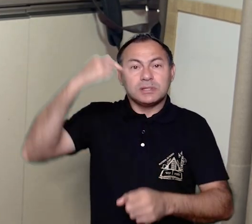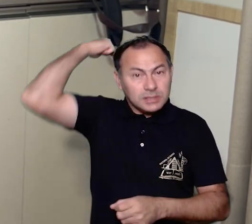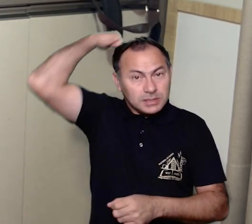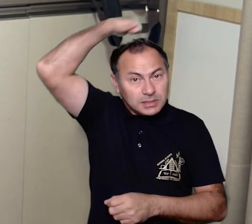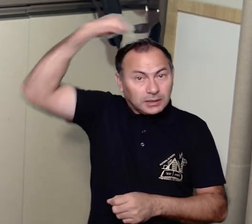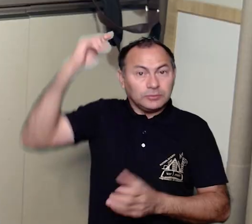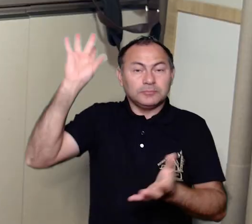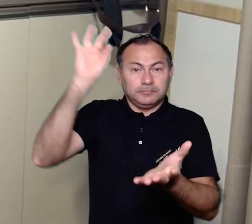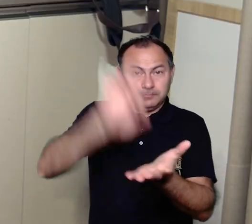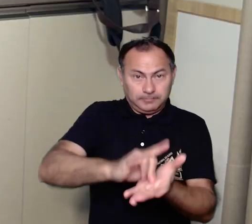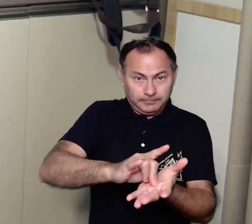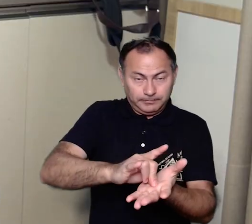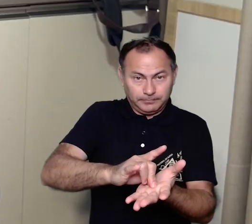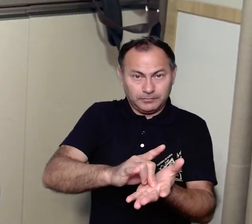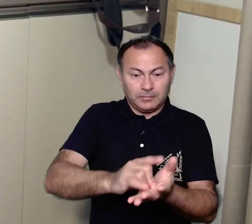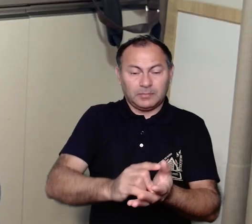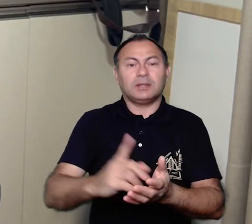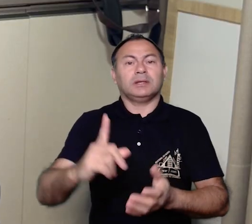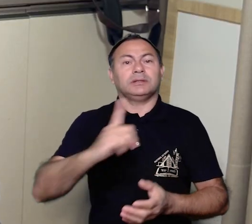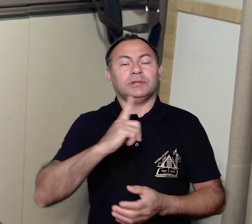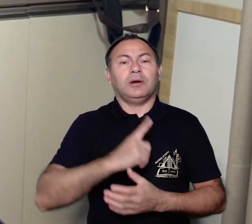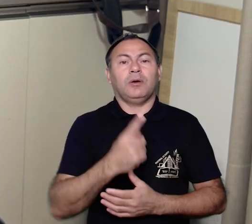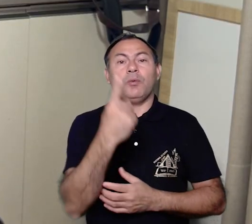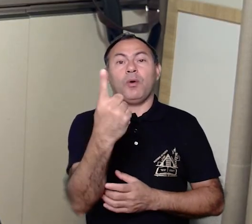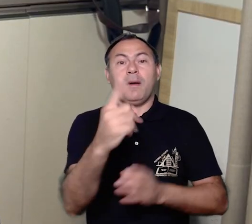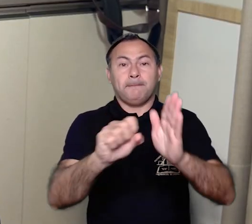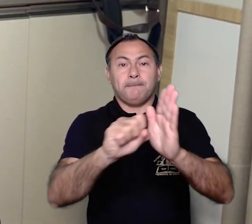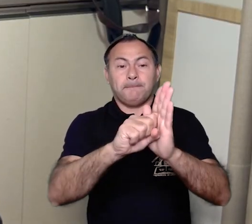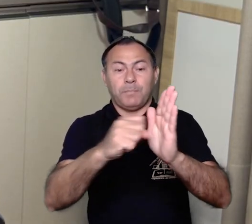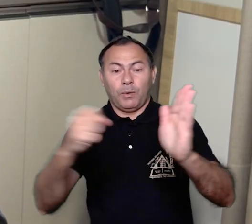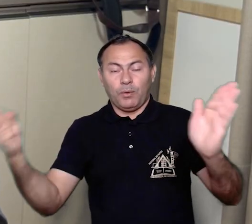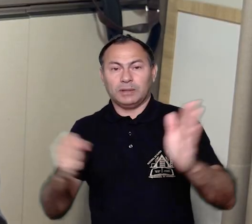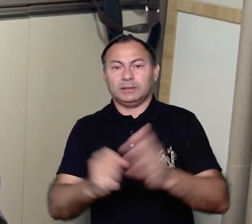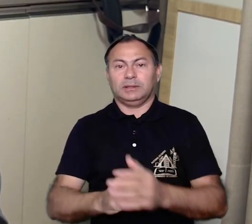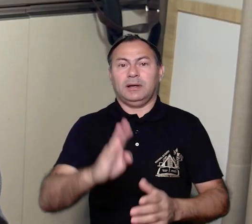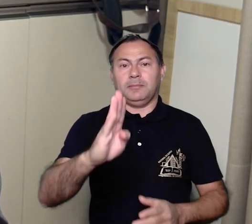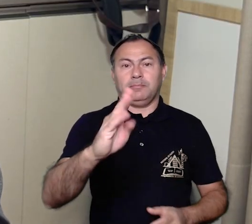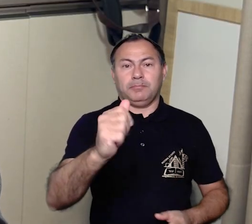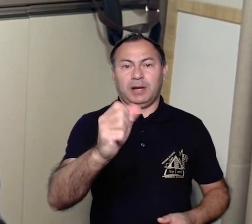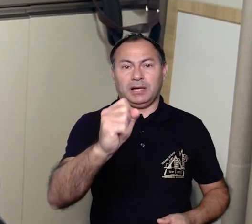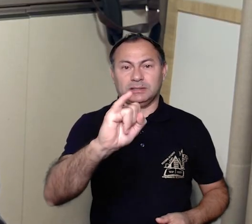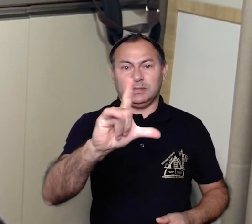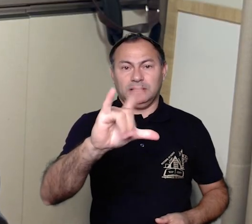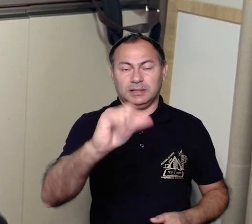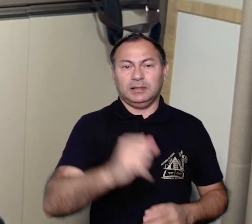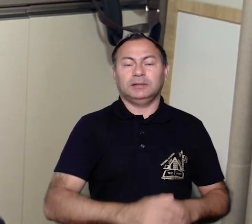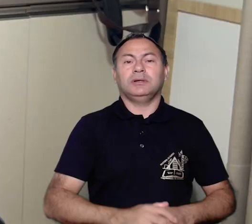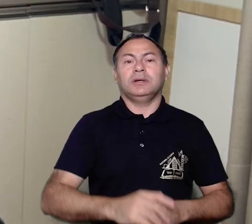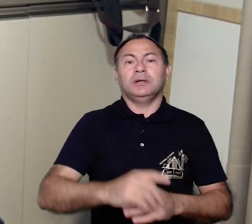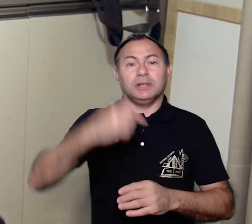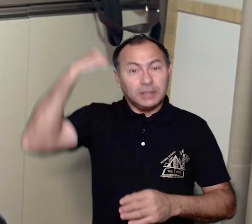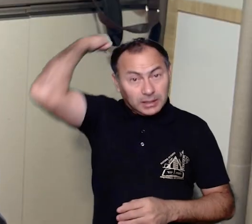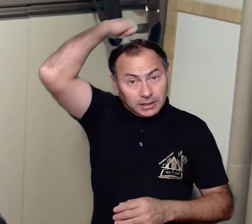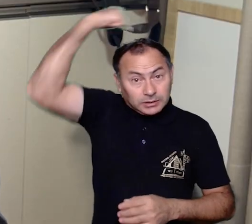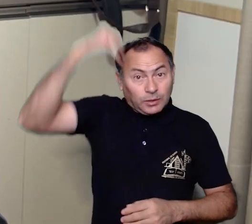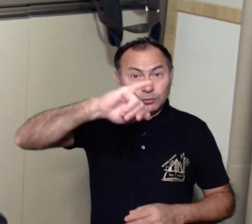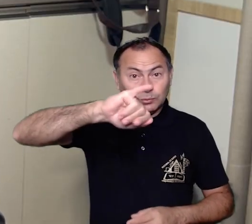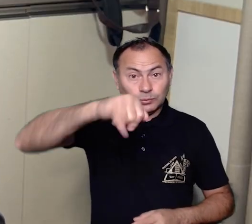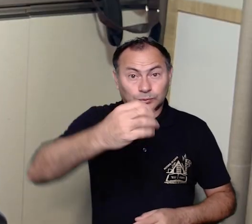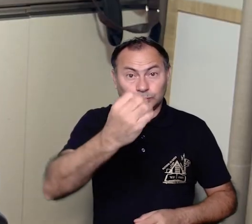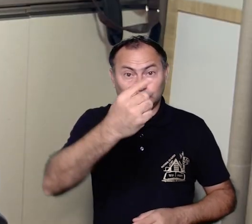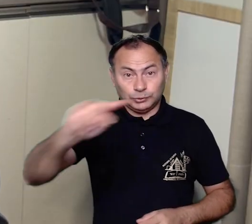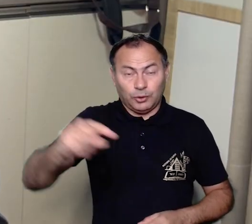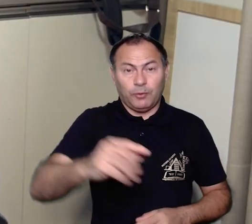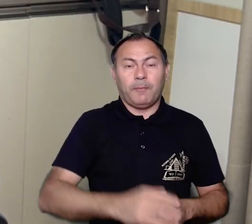Santo. Originalmente, havia apenas uma porta na Basílica de São João de Latrão, que é